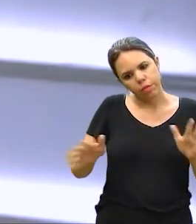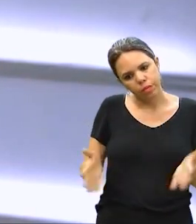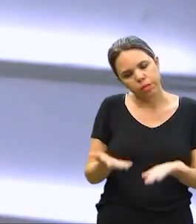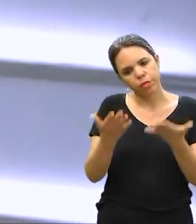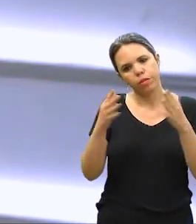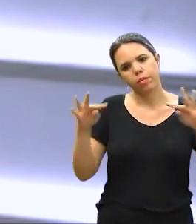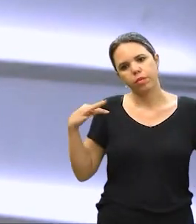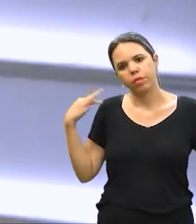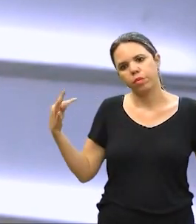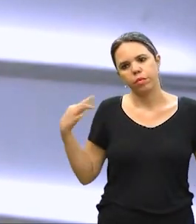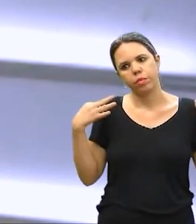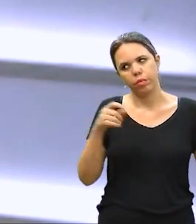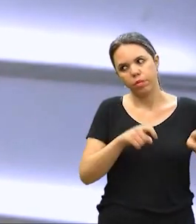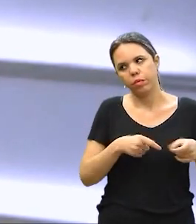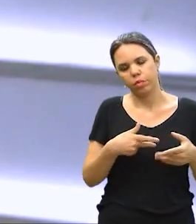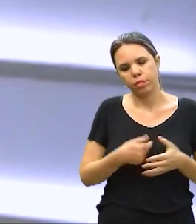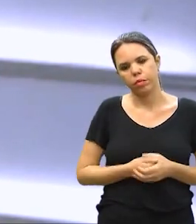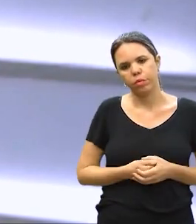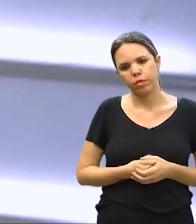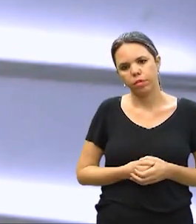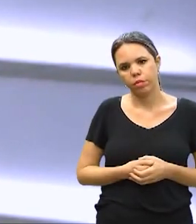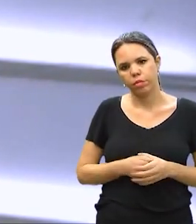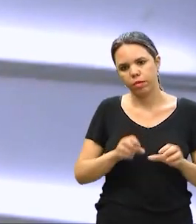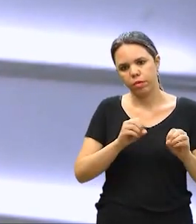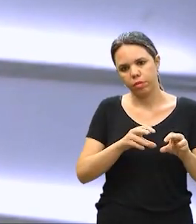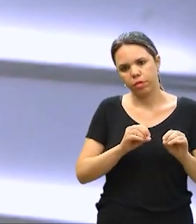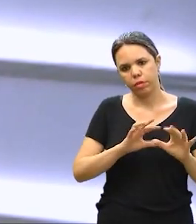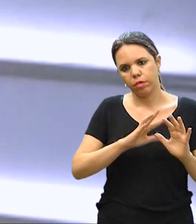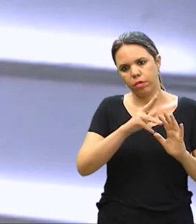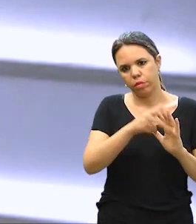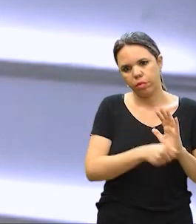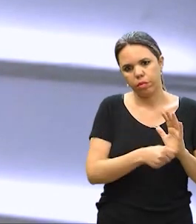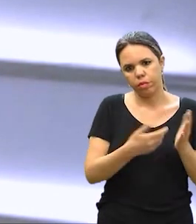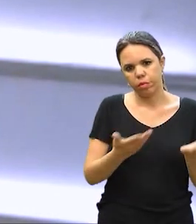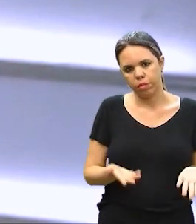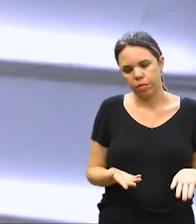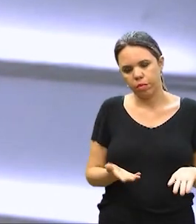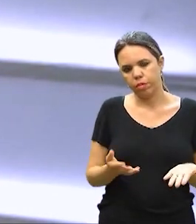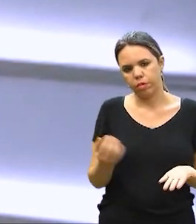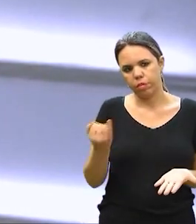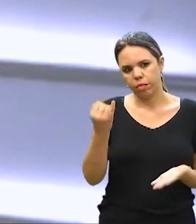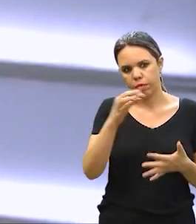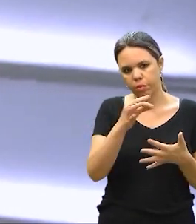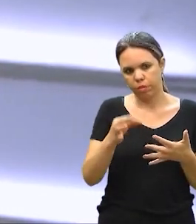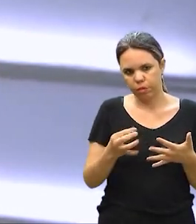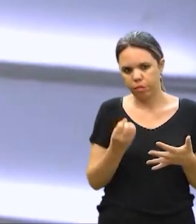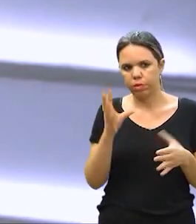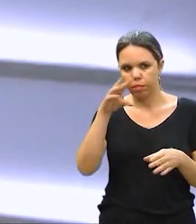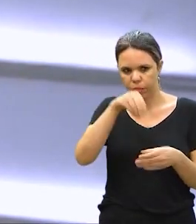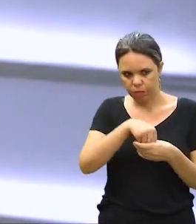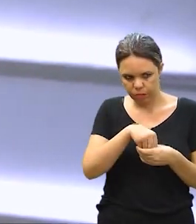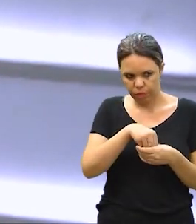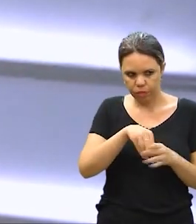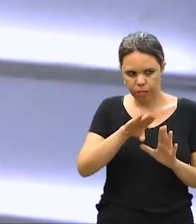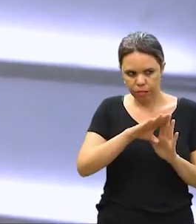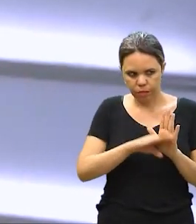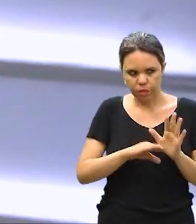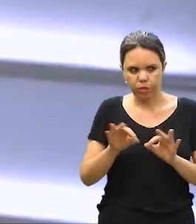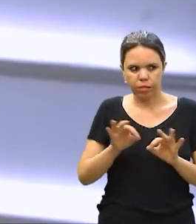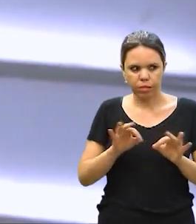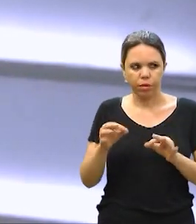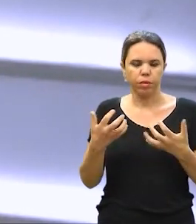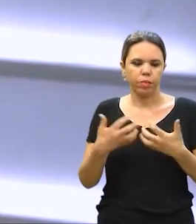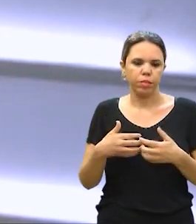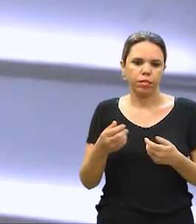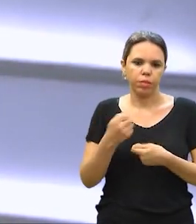incentivam o turismo, a agricultura, e educação ambiental. Então, esses são alguns pontos que estão dentro do plano de manejo.